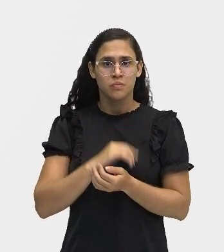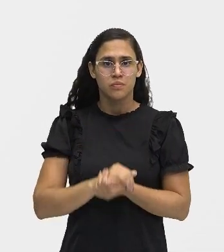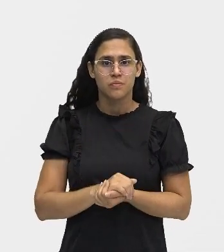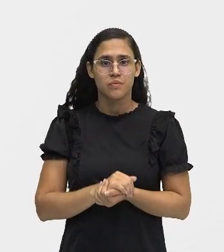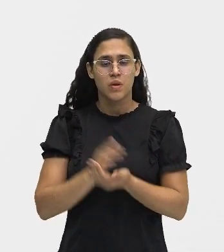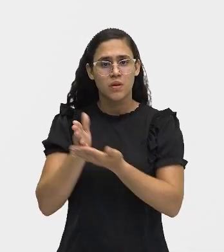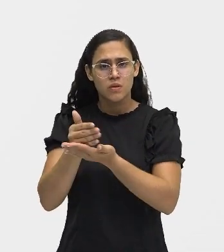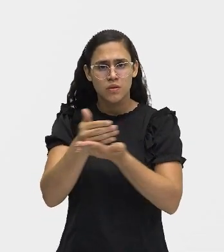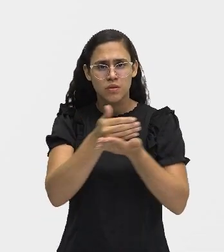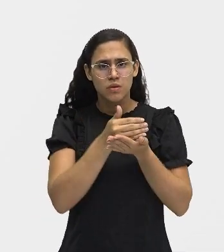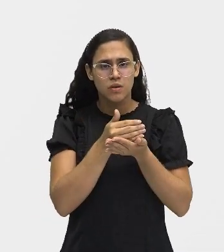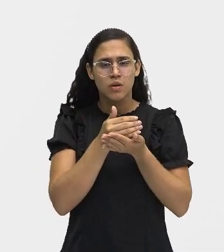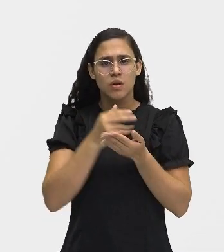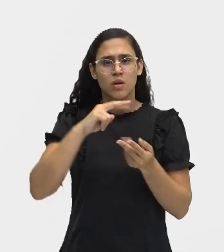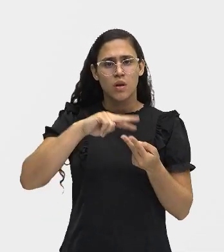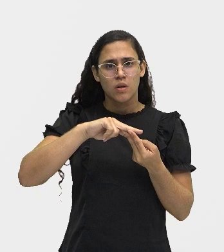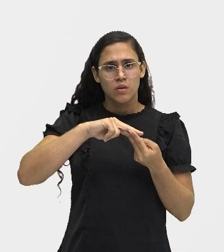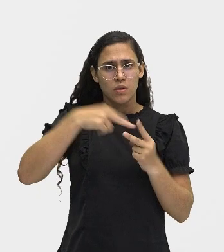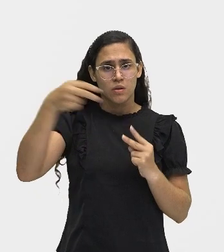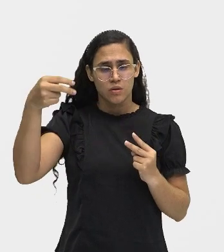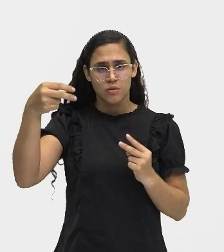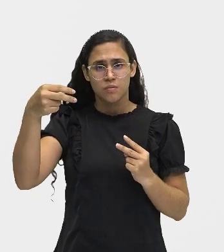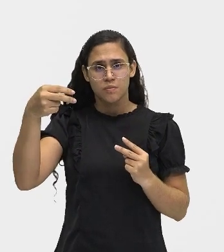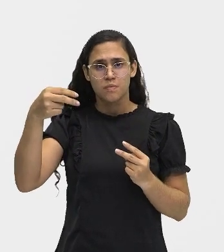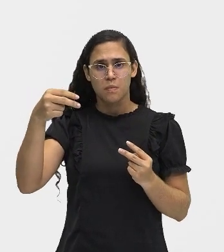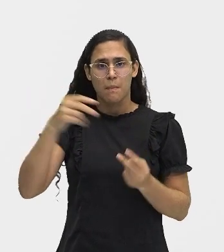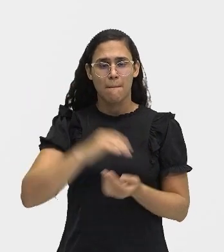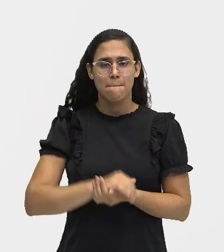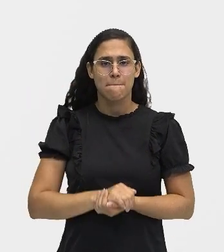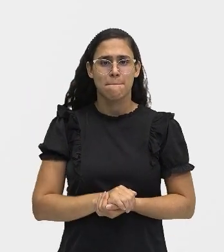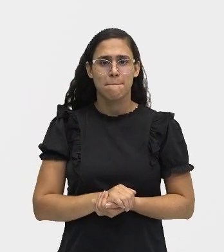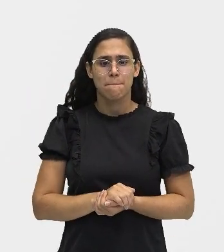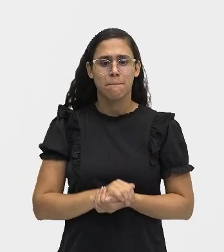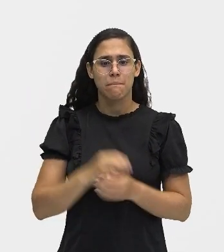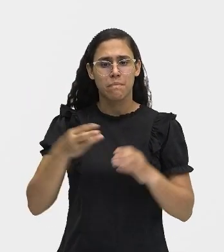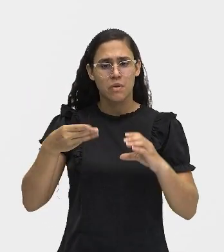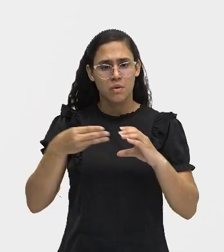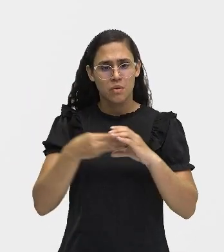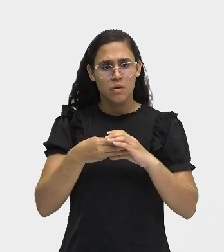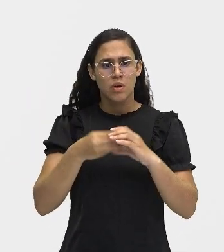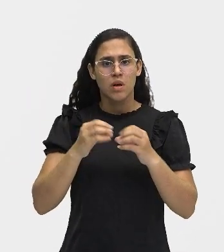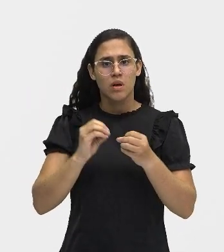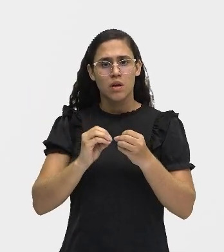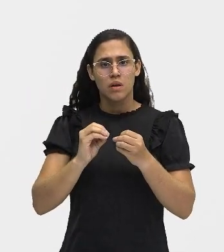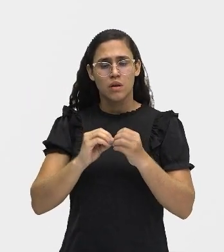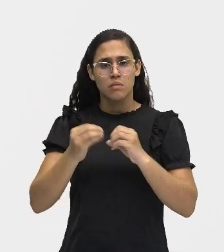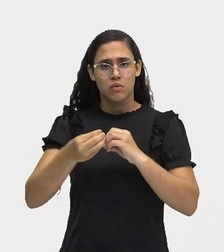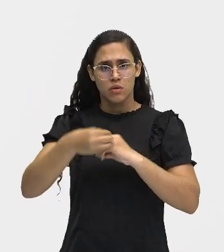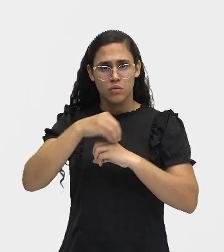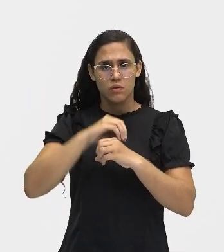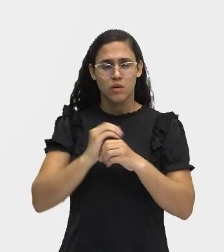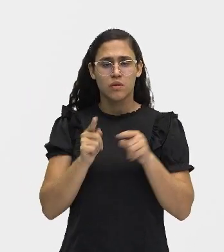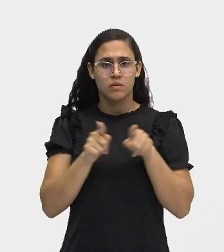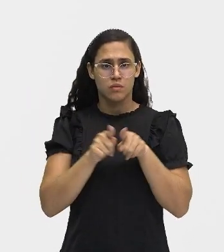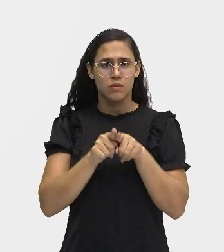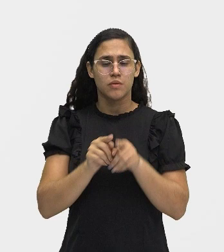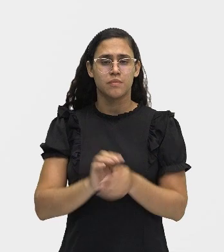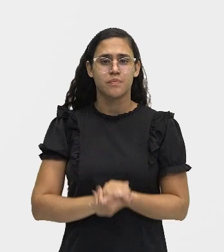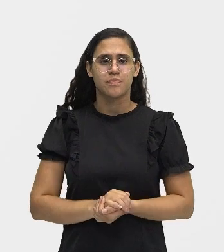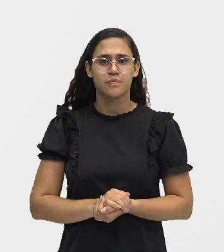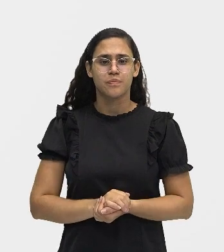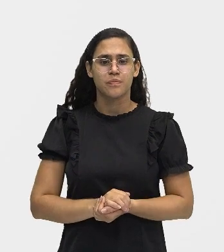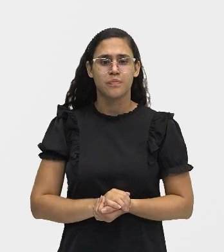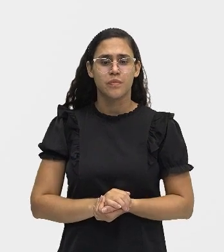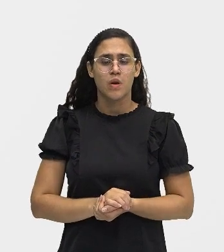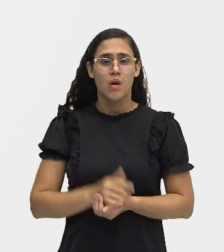evidência genética, né? Evidência aí celular e molecular, tá? E a gente consegue observar nessa